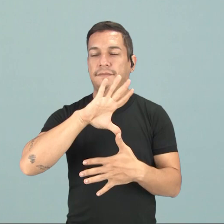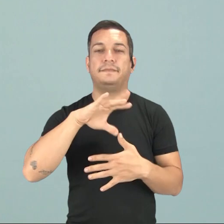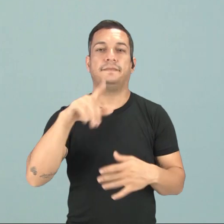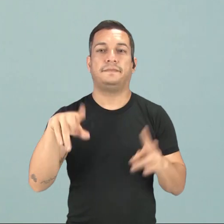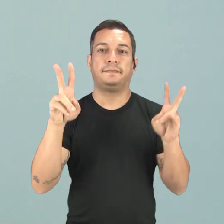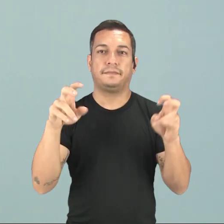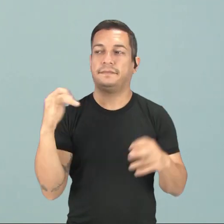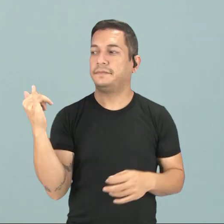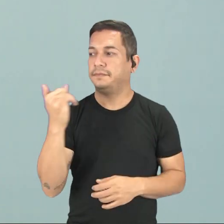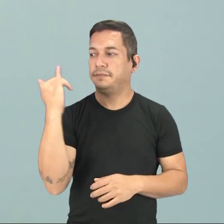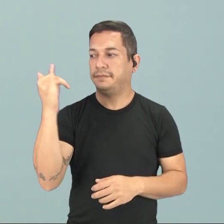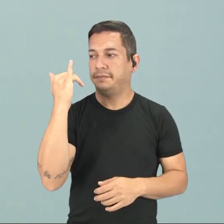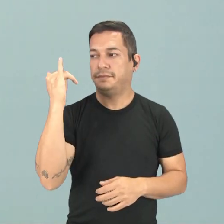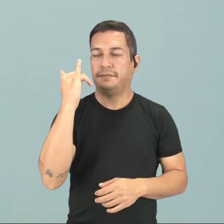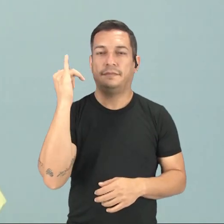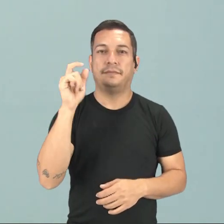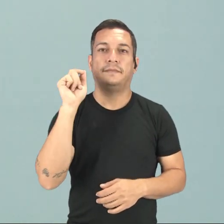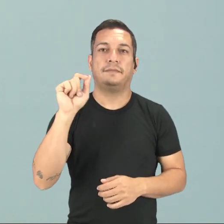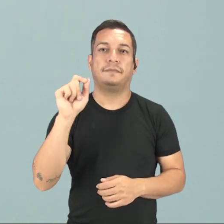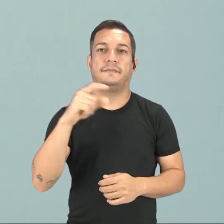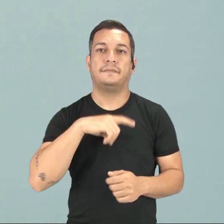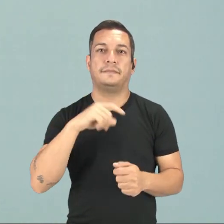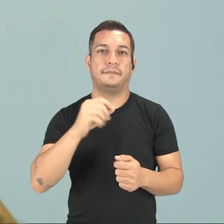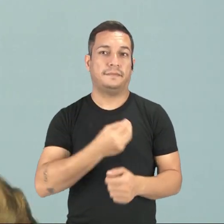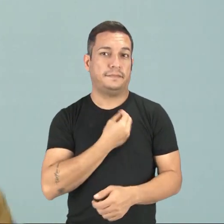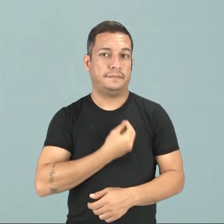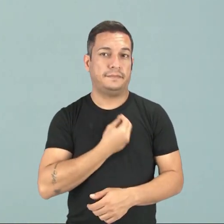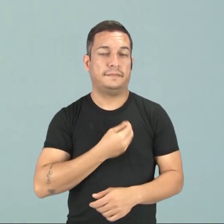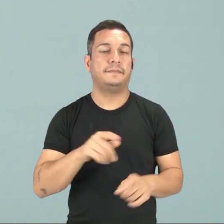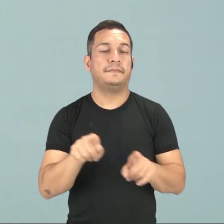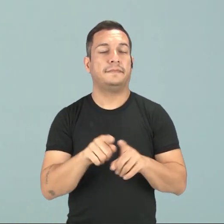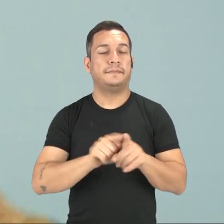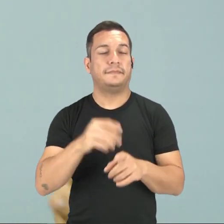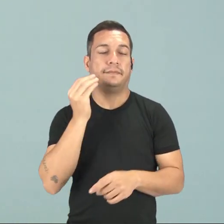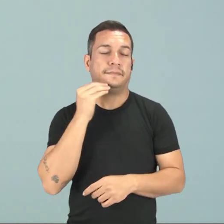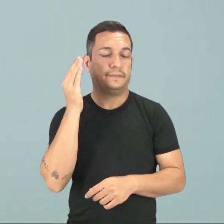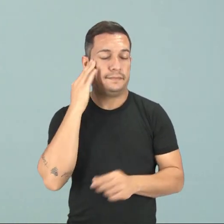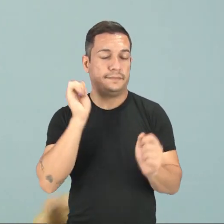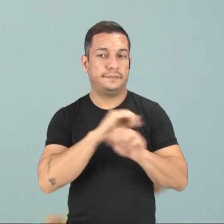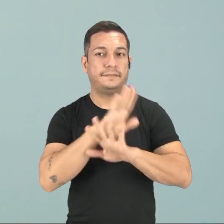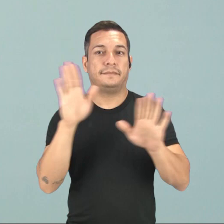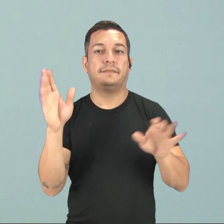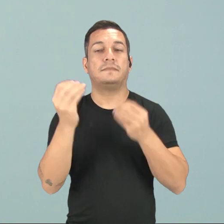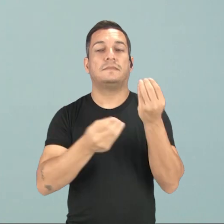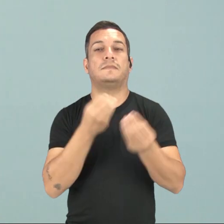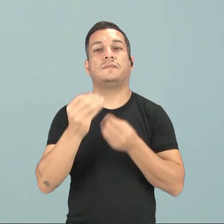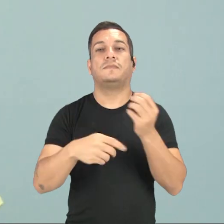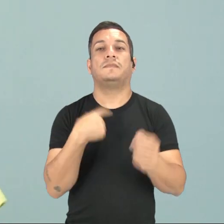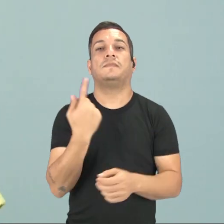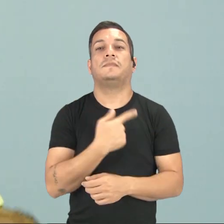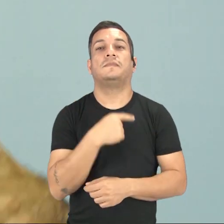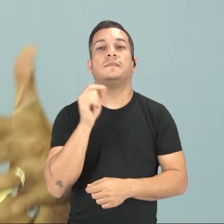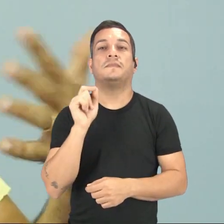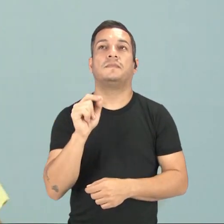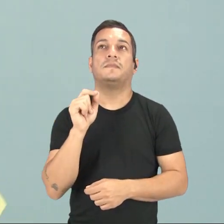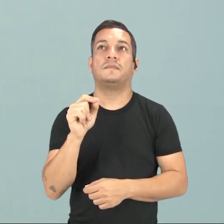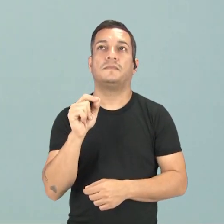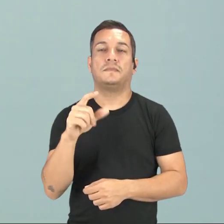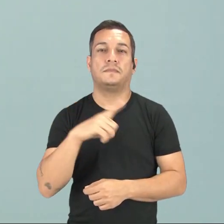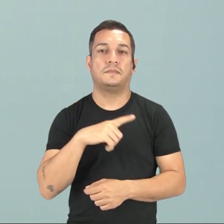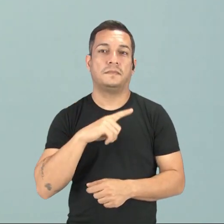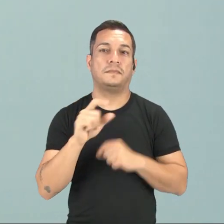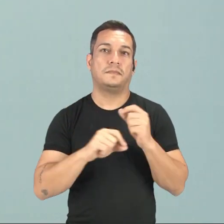importante porque trata do país no qual fazemos parte e tentando entender de que maneira é que a gente de fato